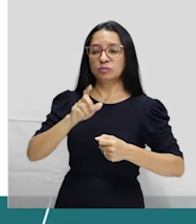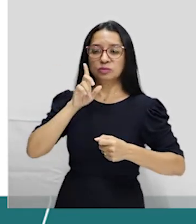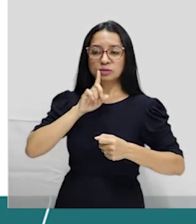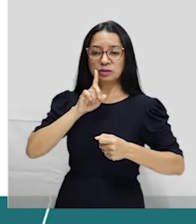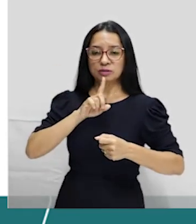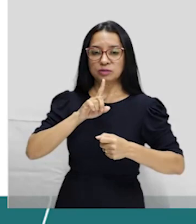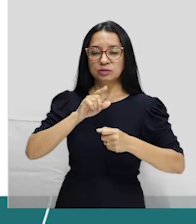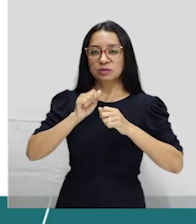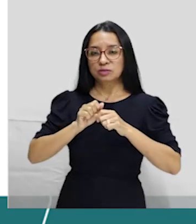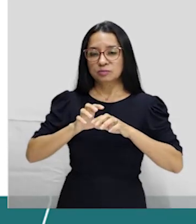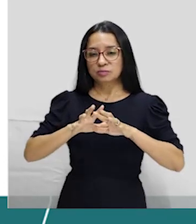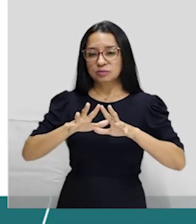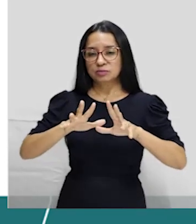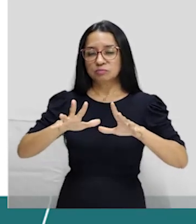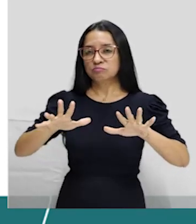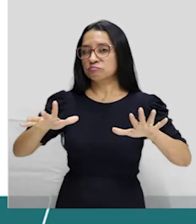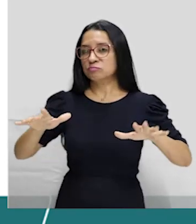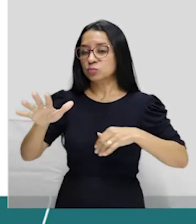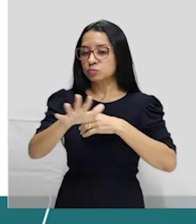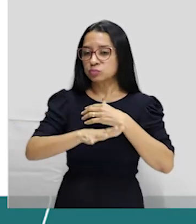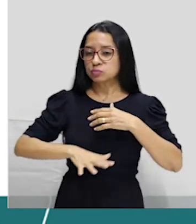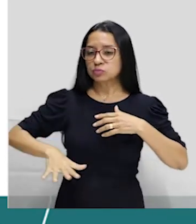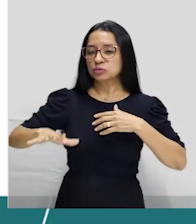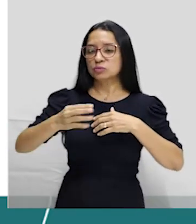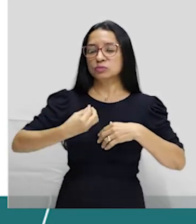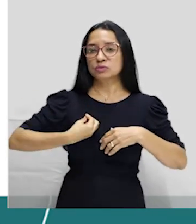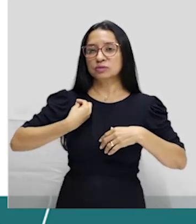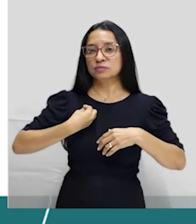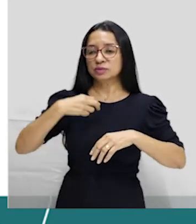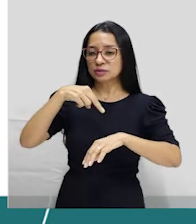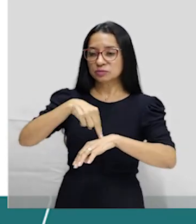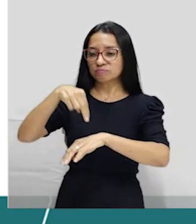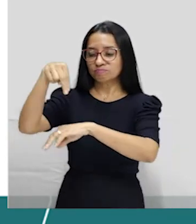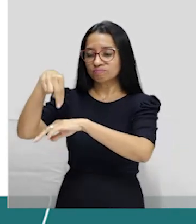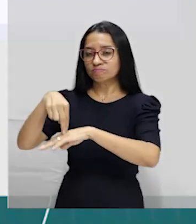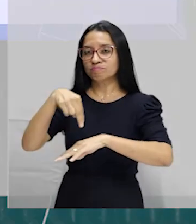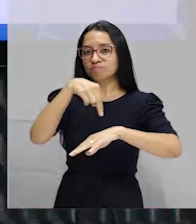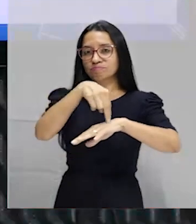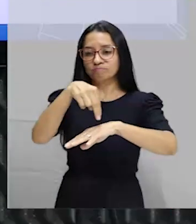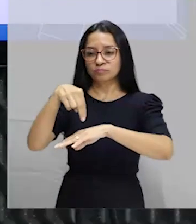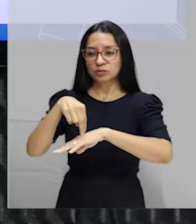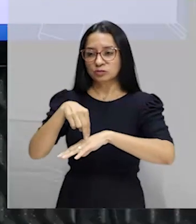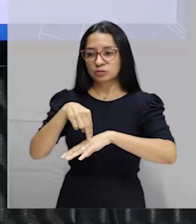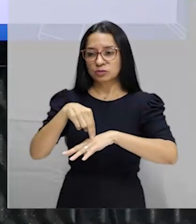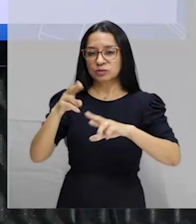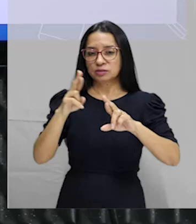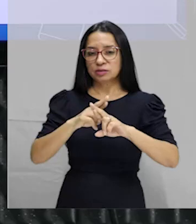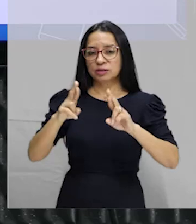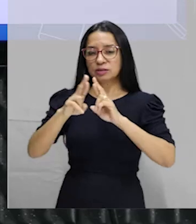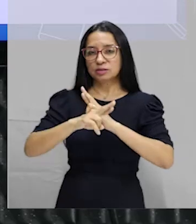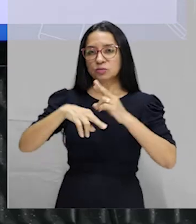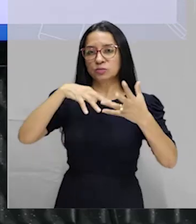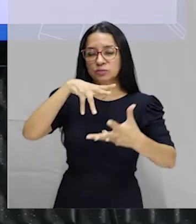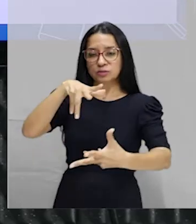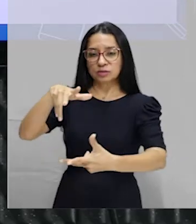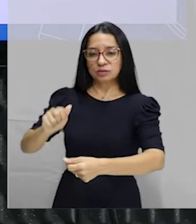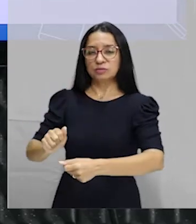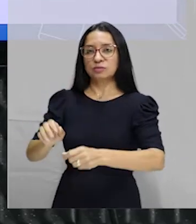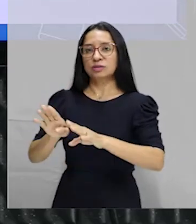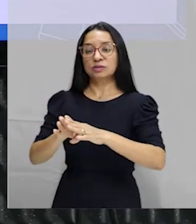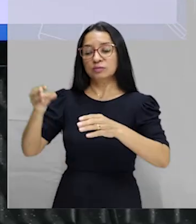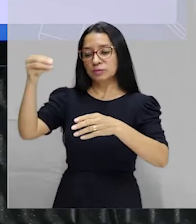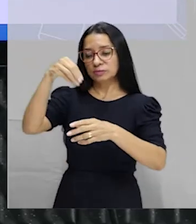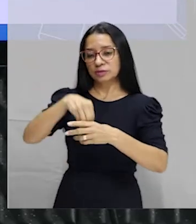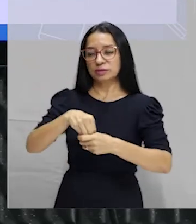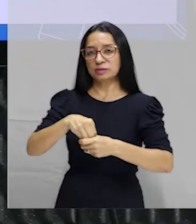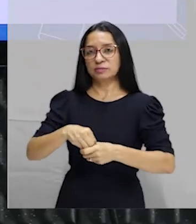vida das nações, nas suas relações internacionais e internas. Fecha aspas. Galera, a gente já falou na aula sobre nova